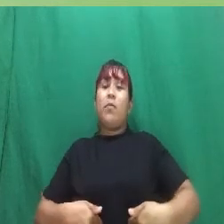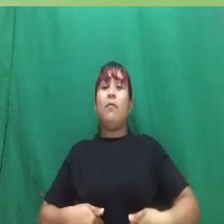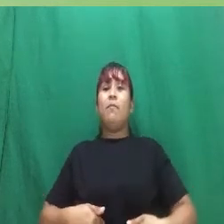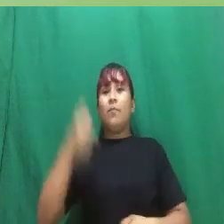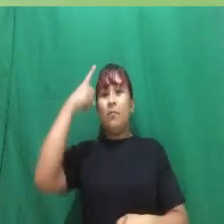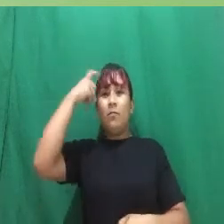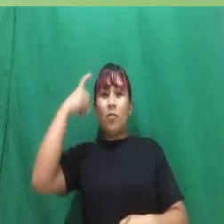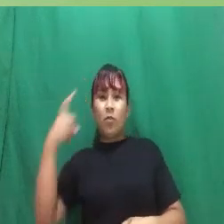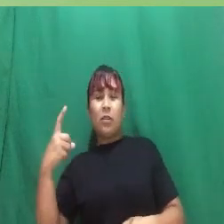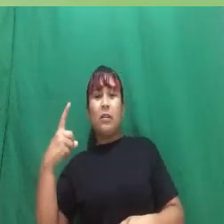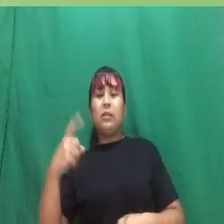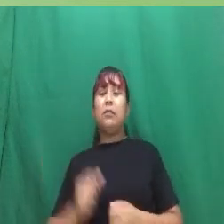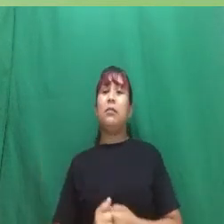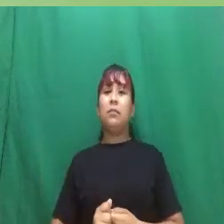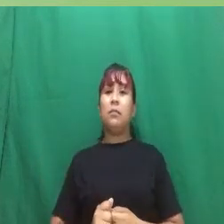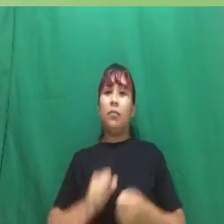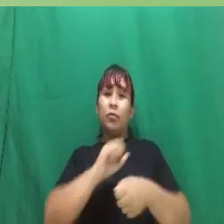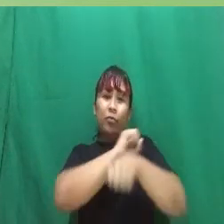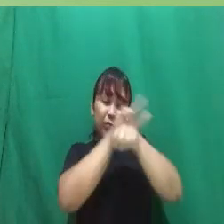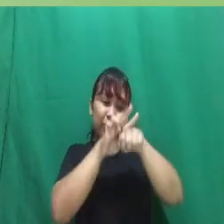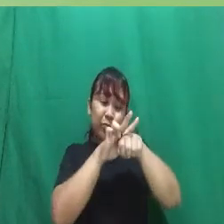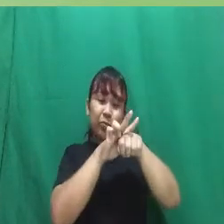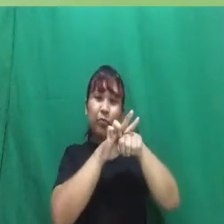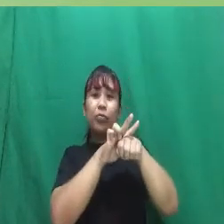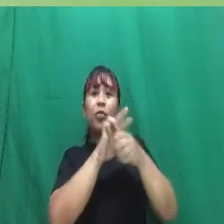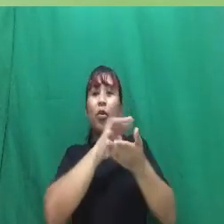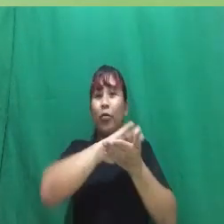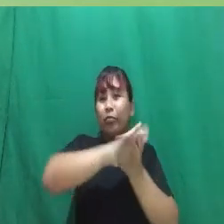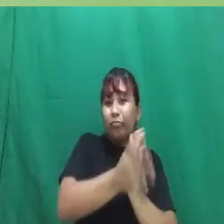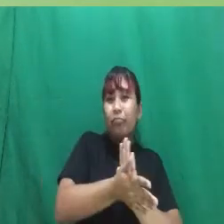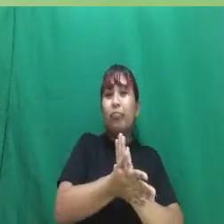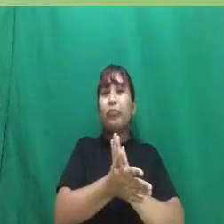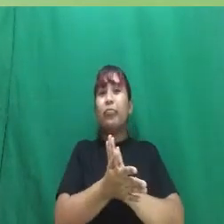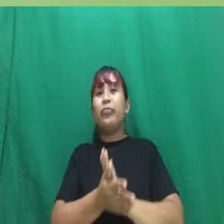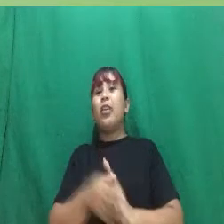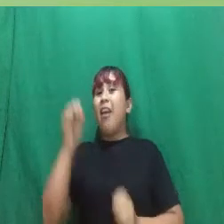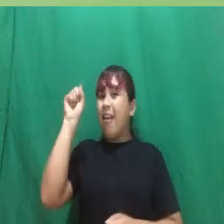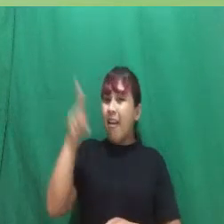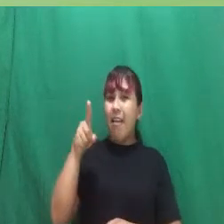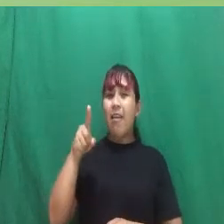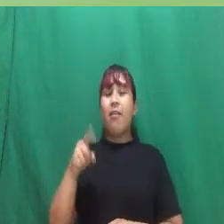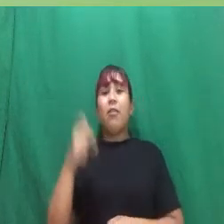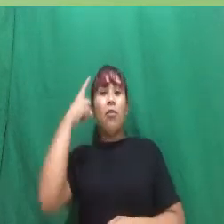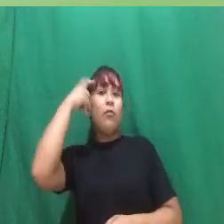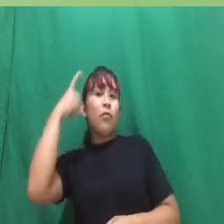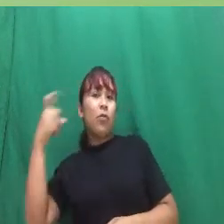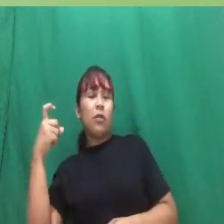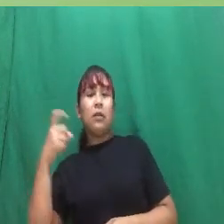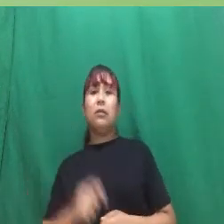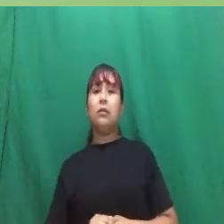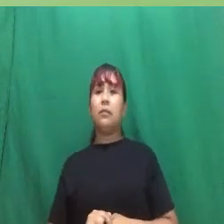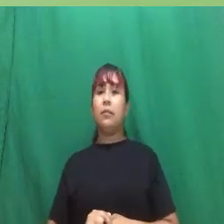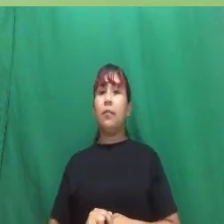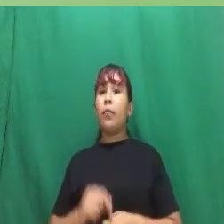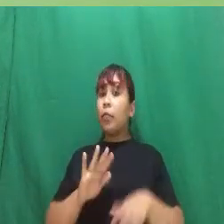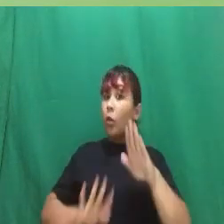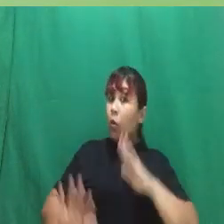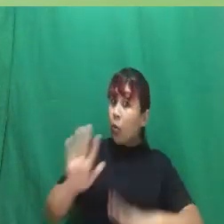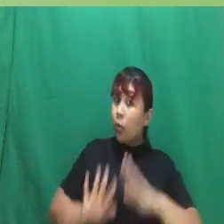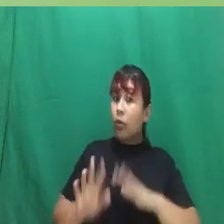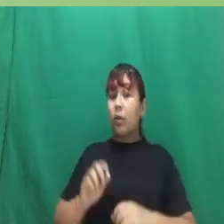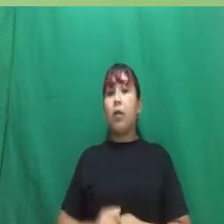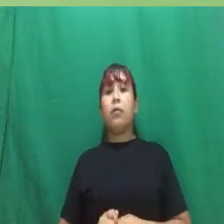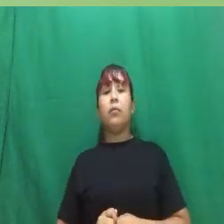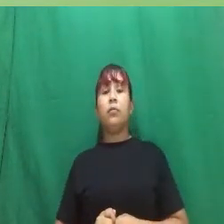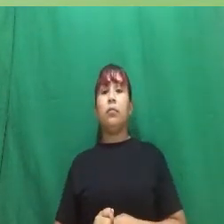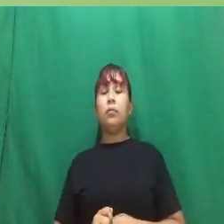muito interessante, que responde aí boa parte da sua pergunta. As várias formas de violência contra o povo